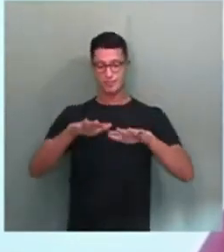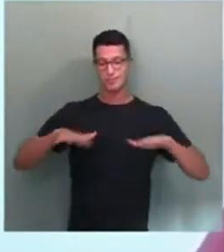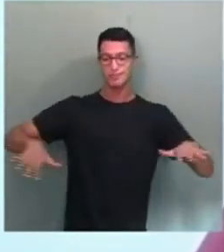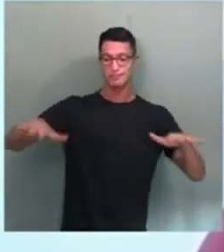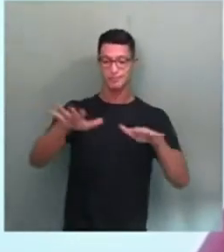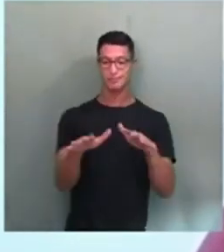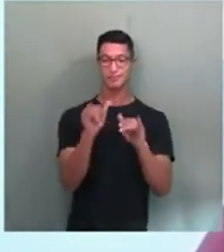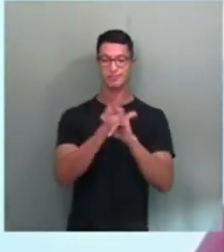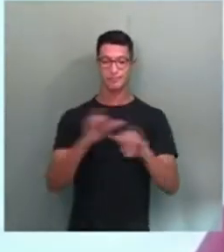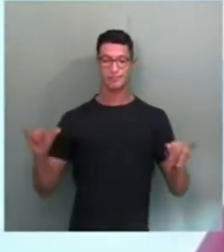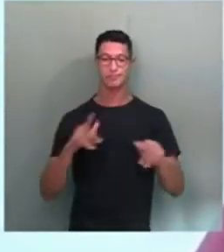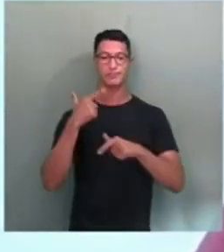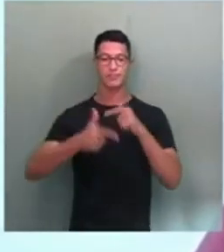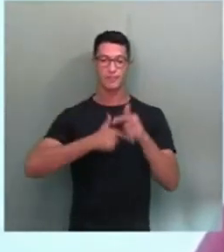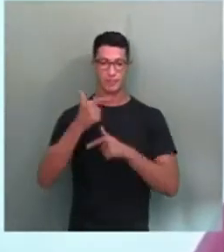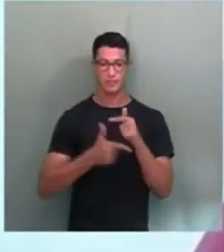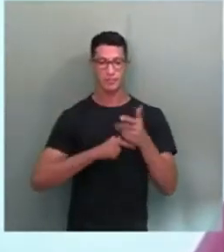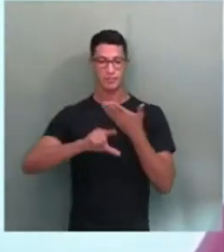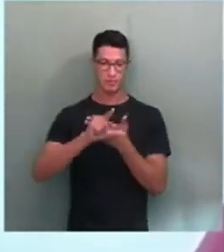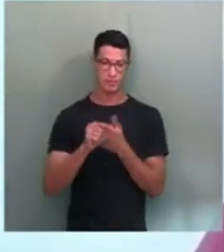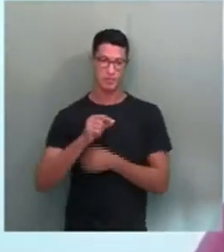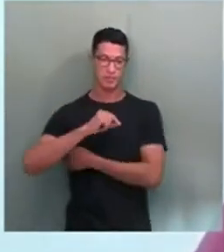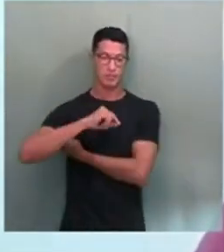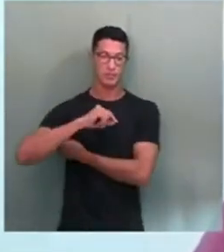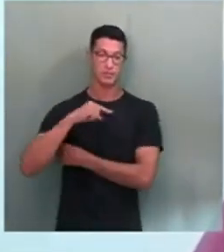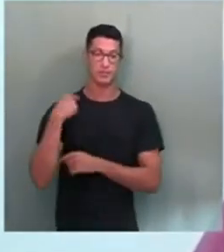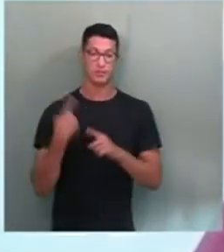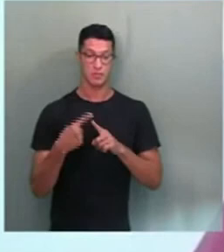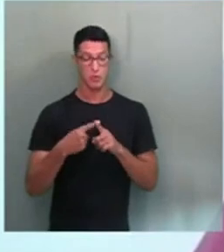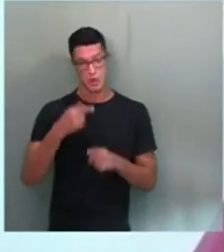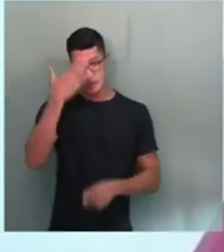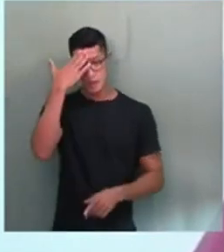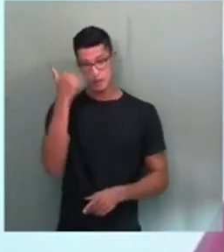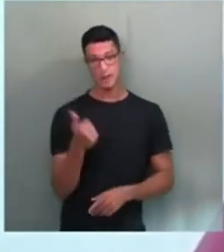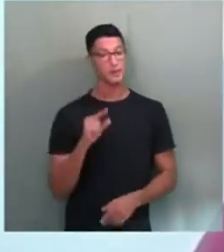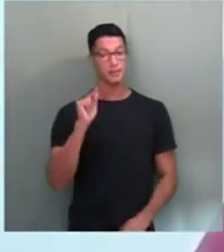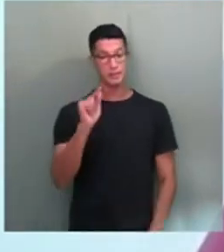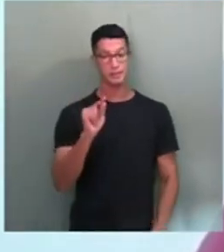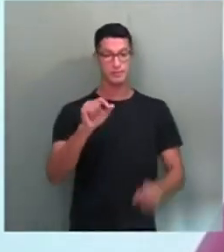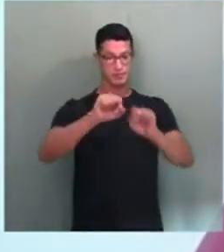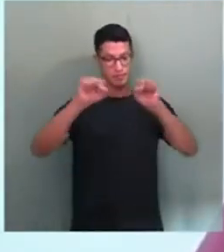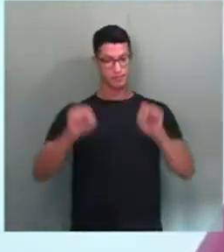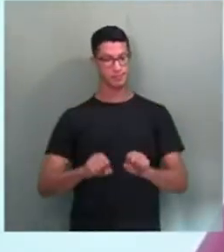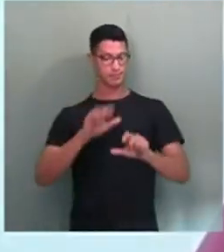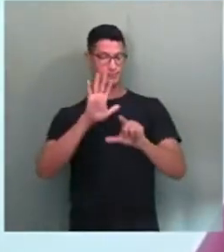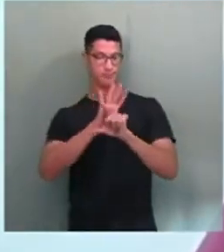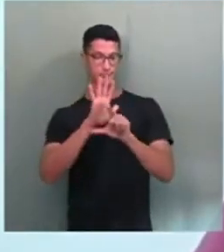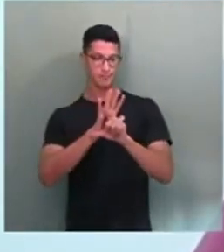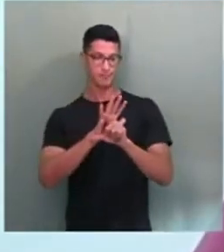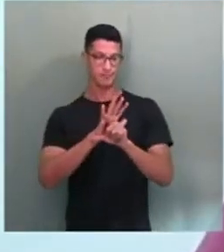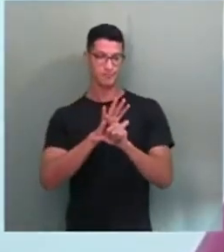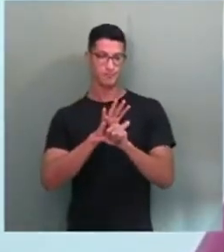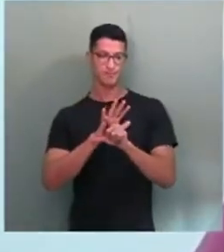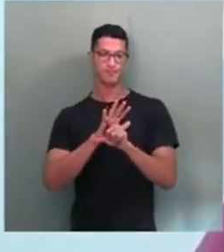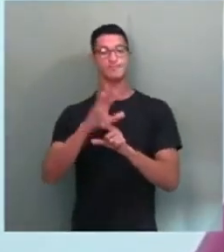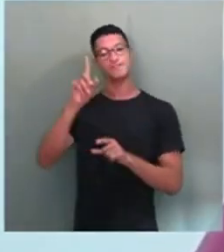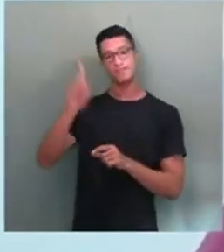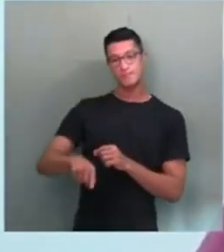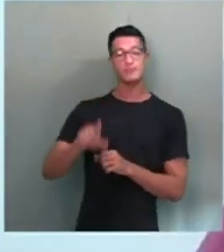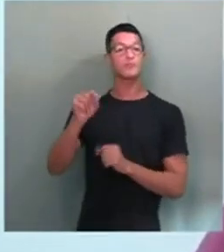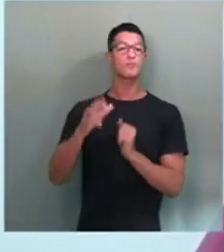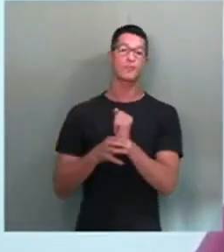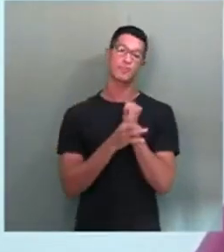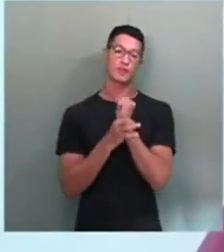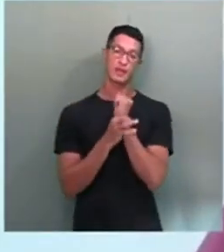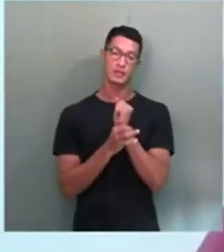para divulgar o trabalho do legislador, porque sabemos que o sistema legislativo é o que